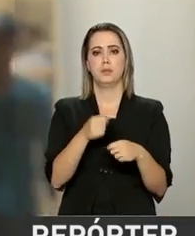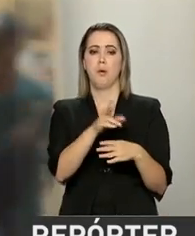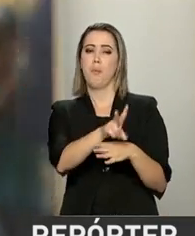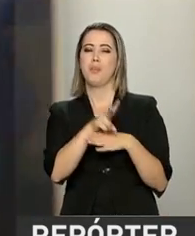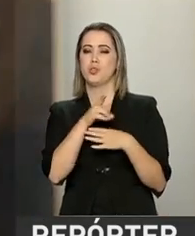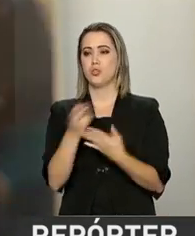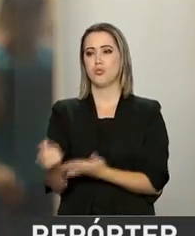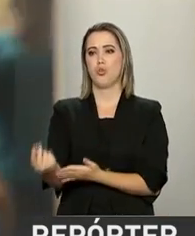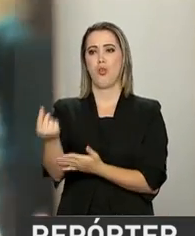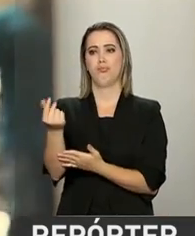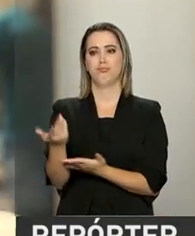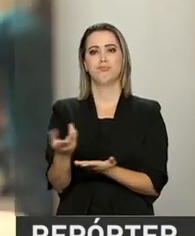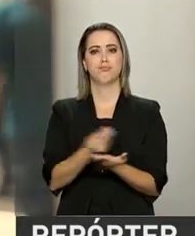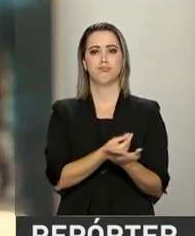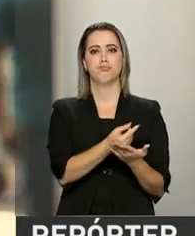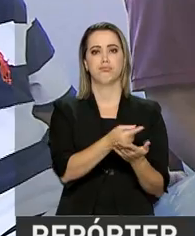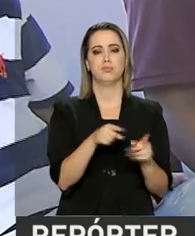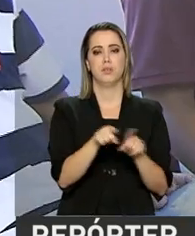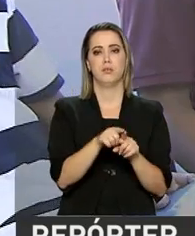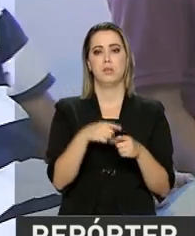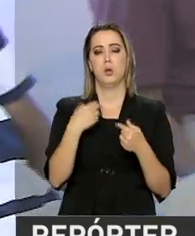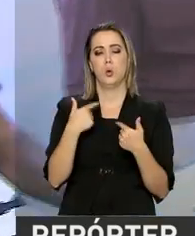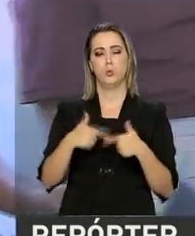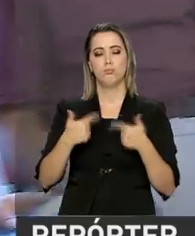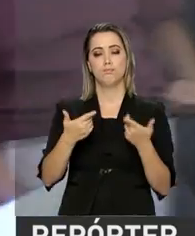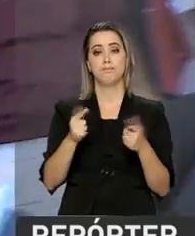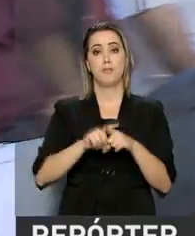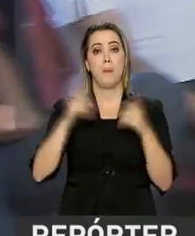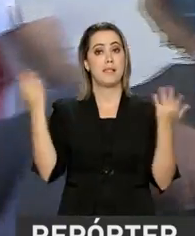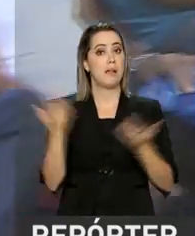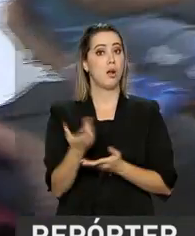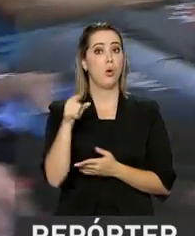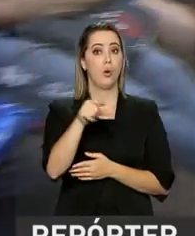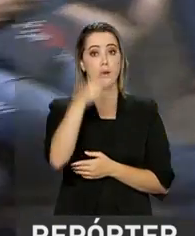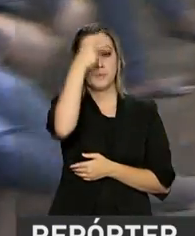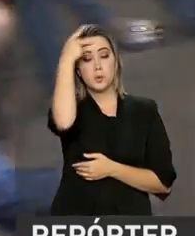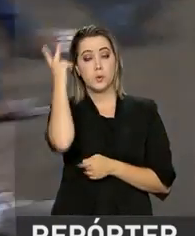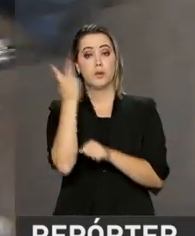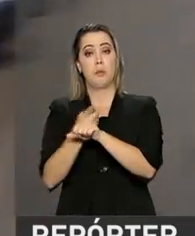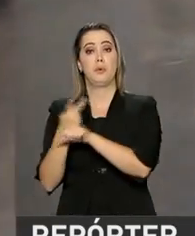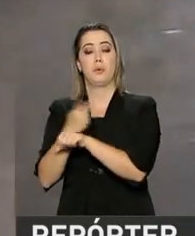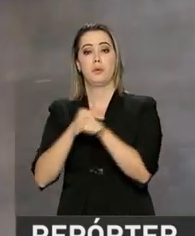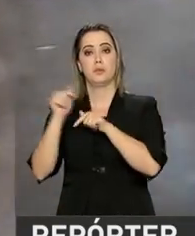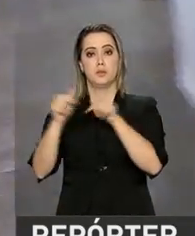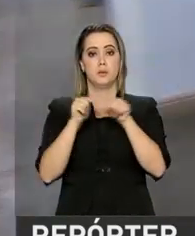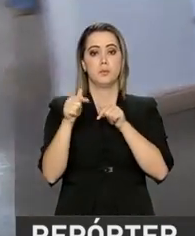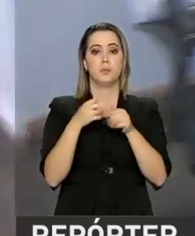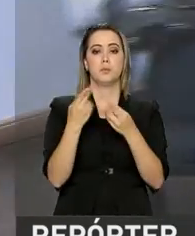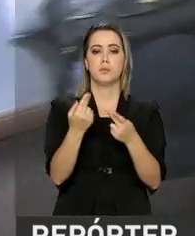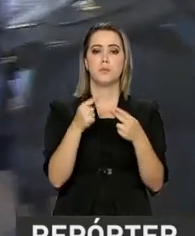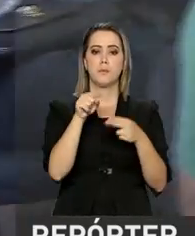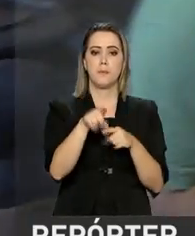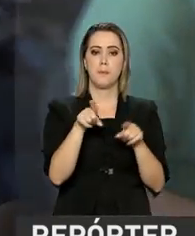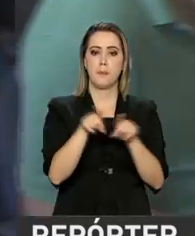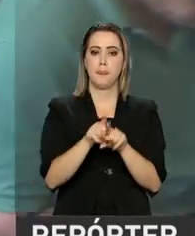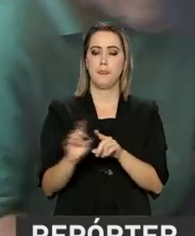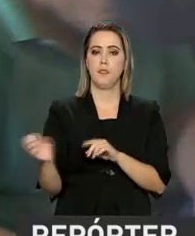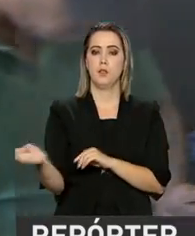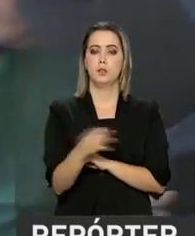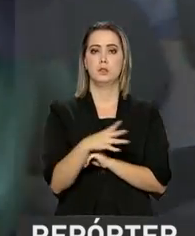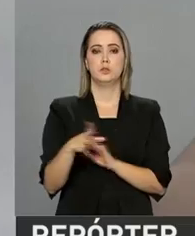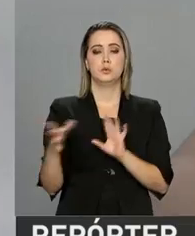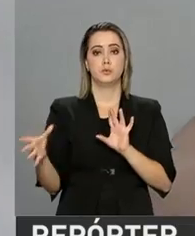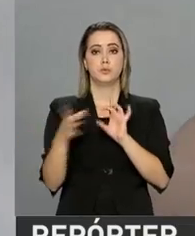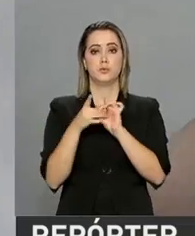emprestado e aquela luta toda né Mas a partir de agora quem está à procura de um emprego como Marcos tem um novo